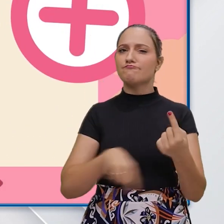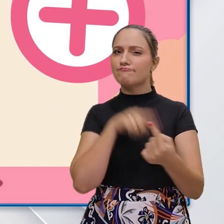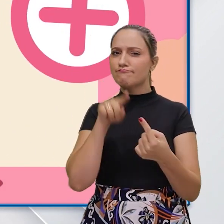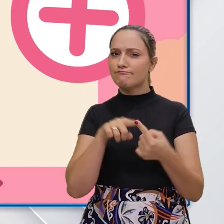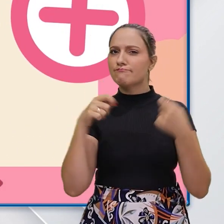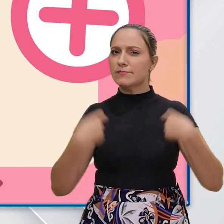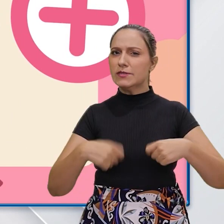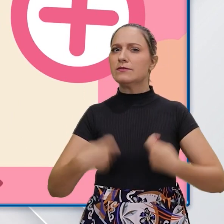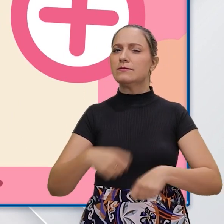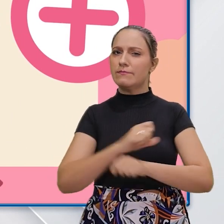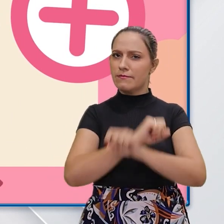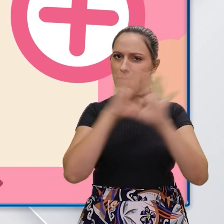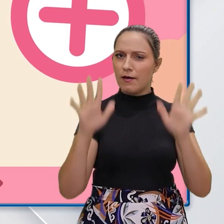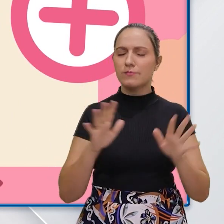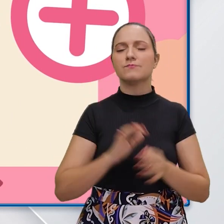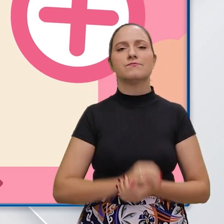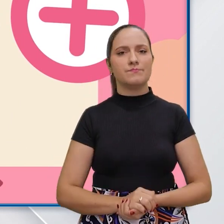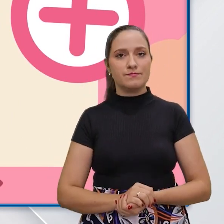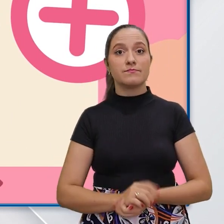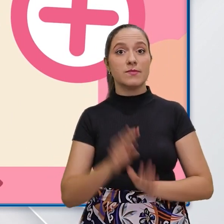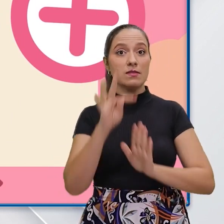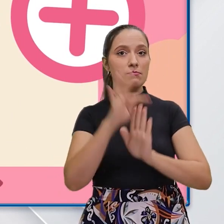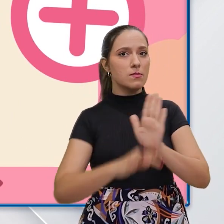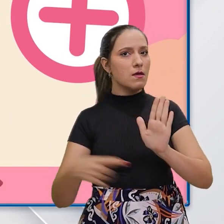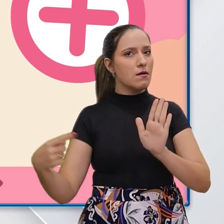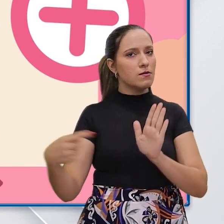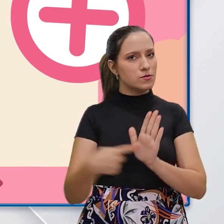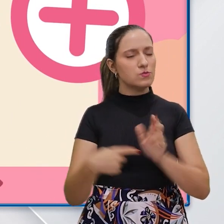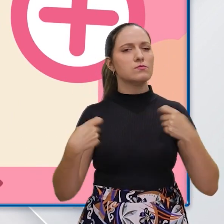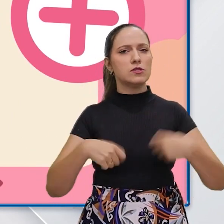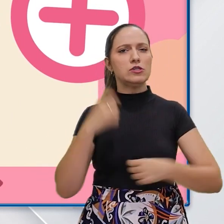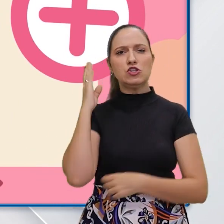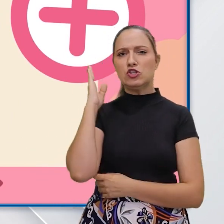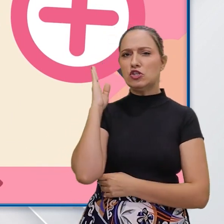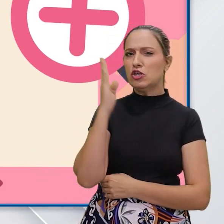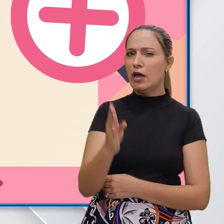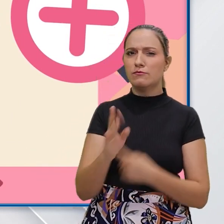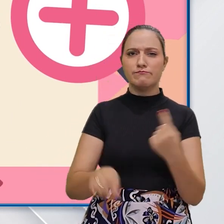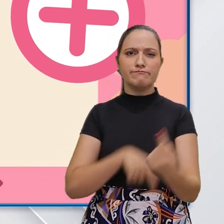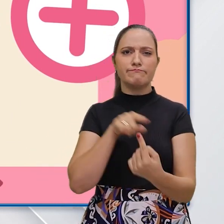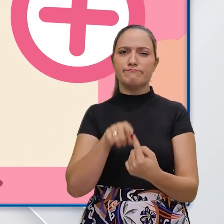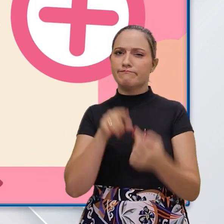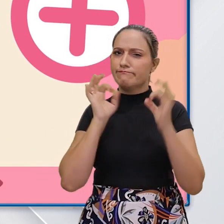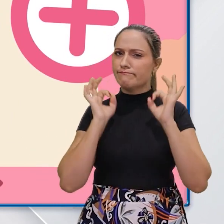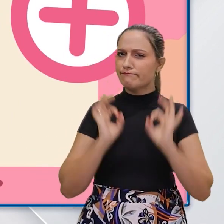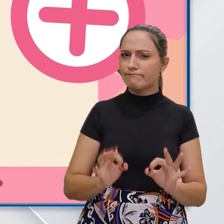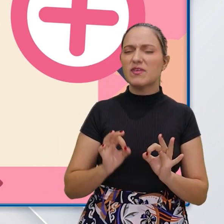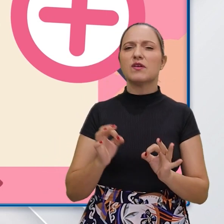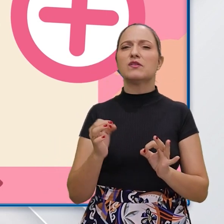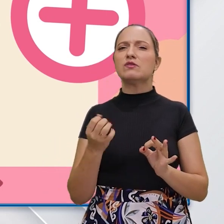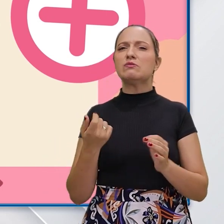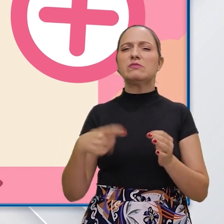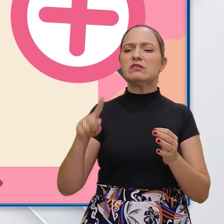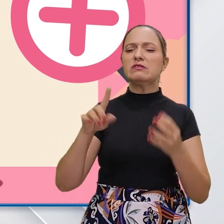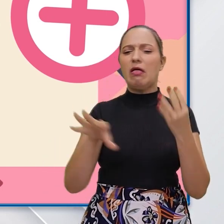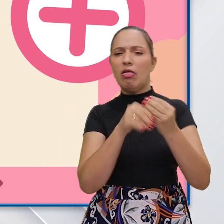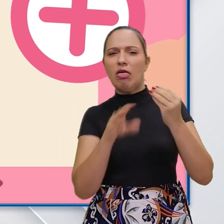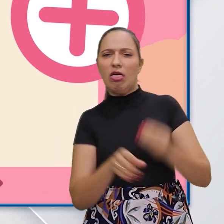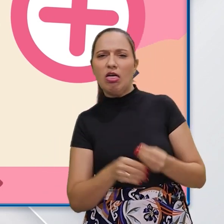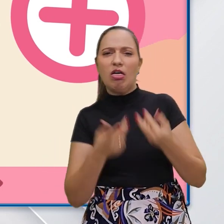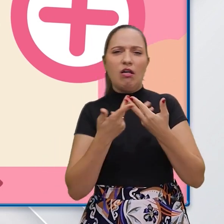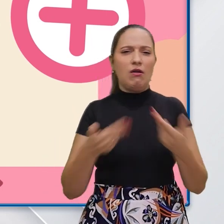a objetividade. O texto é direto e objetivo, sem